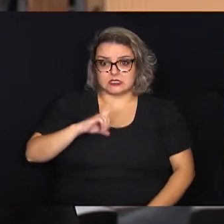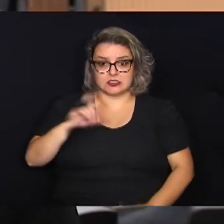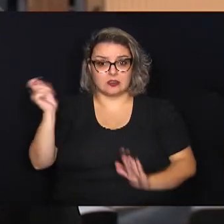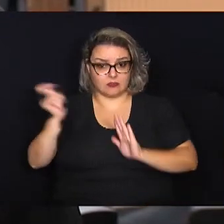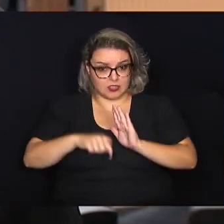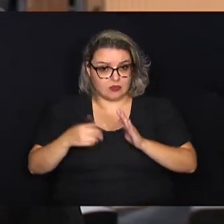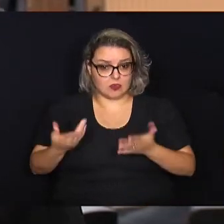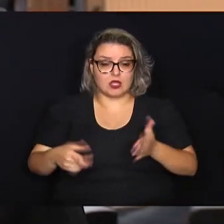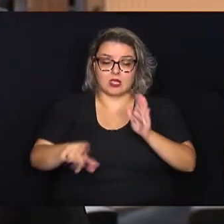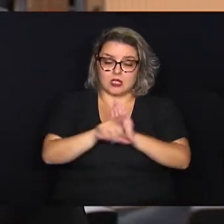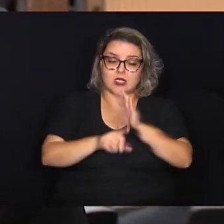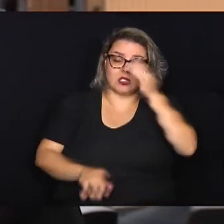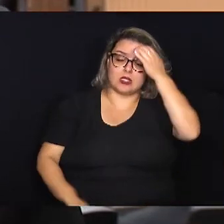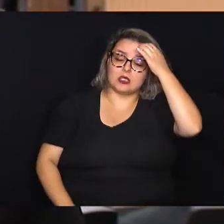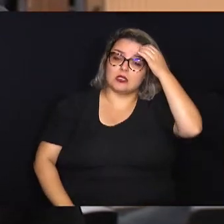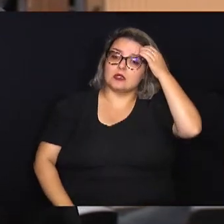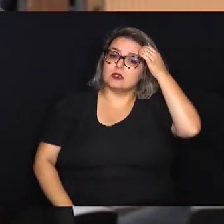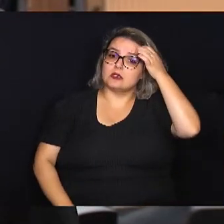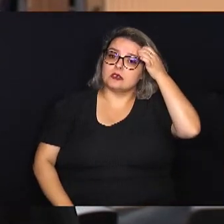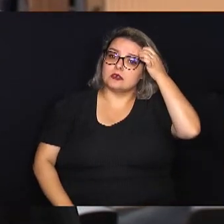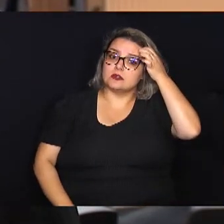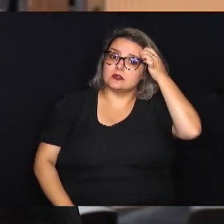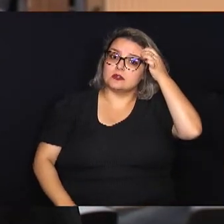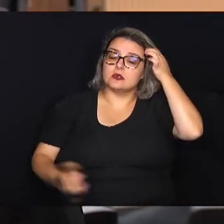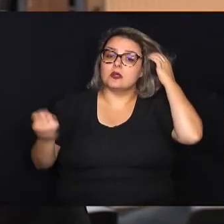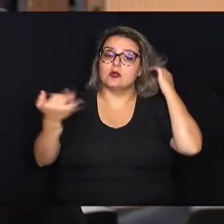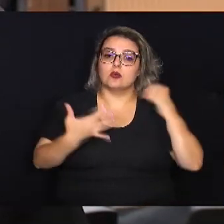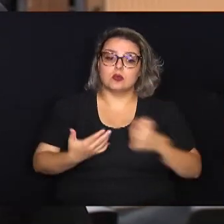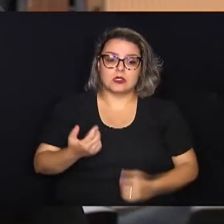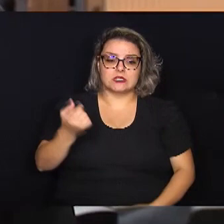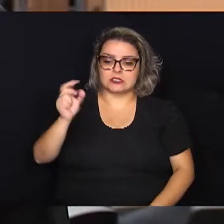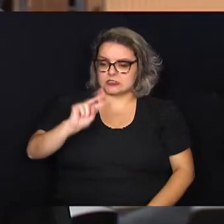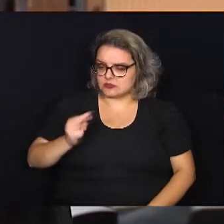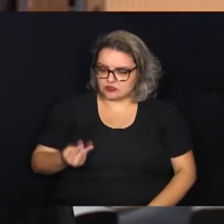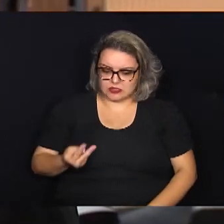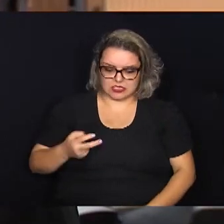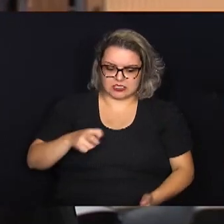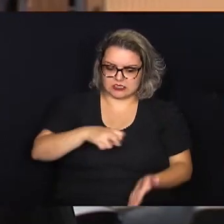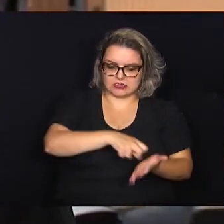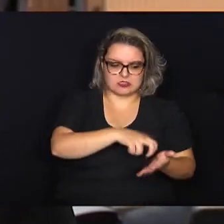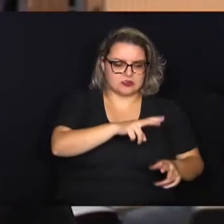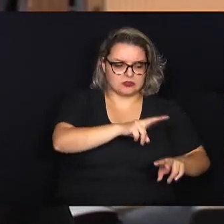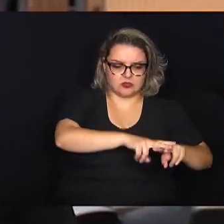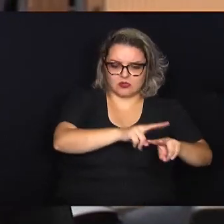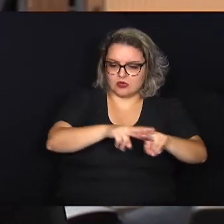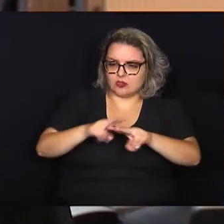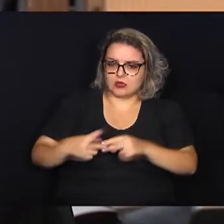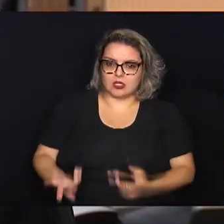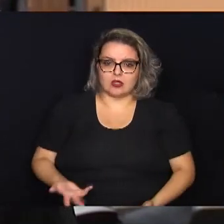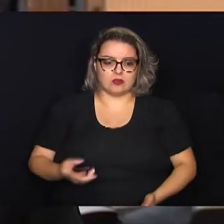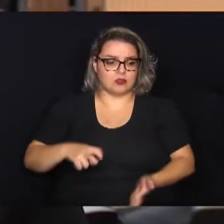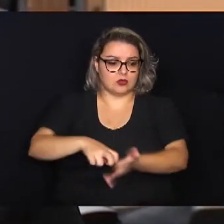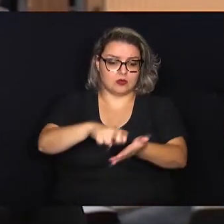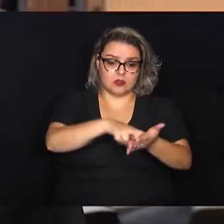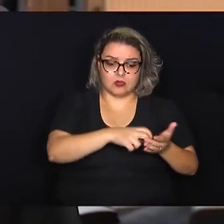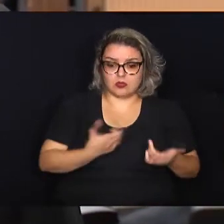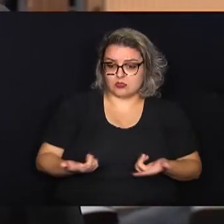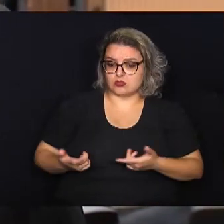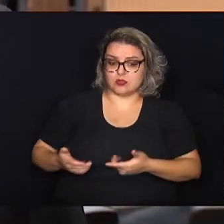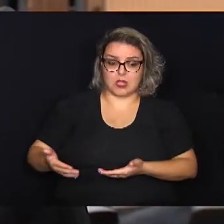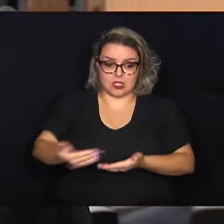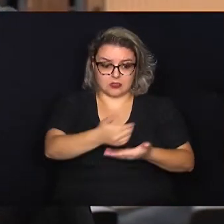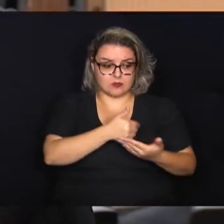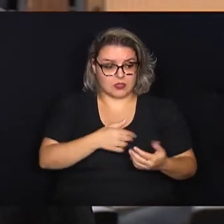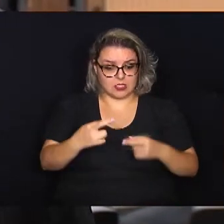essa lei, quantas vezes foram atuadas essas pessoas, quais os locais que ocorreram esses vandalismos. Então, tendo